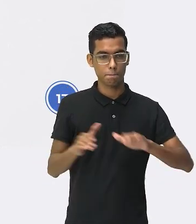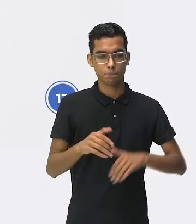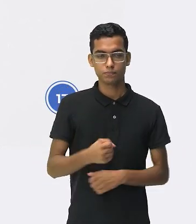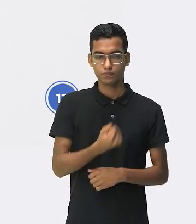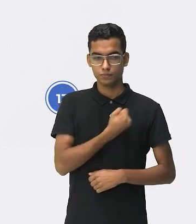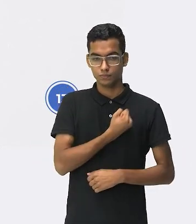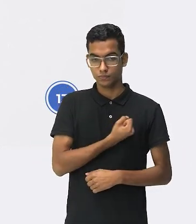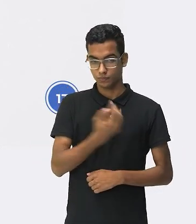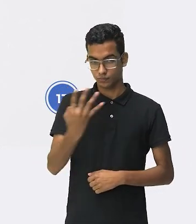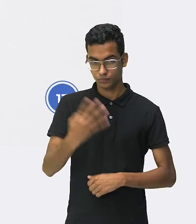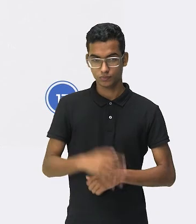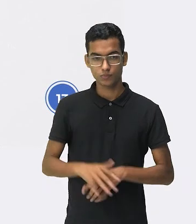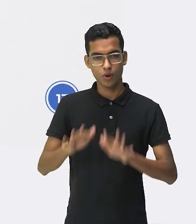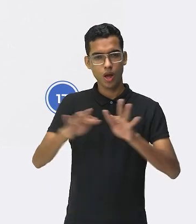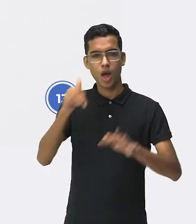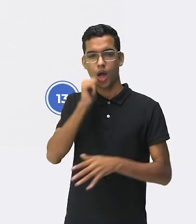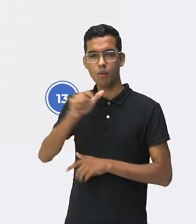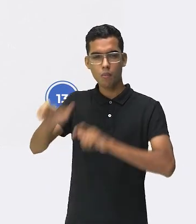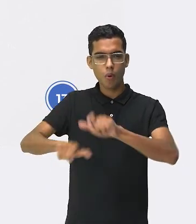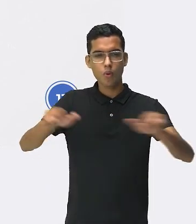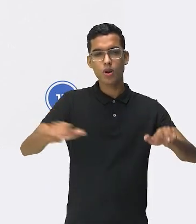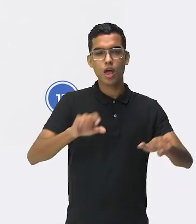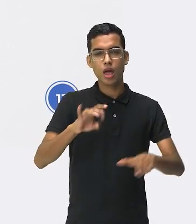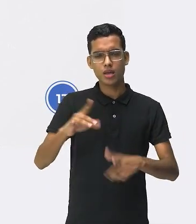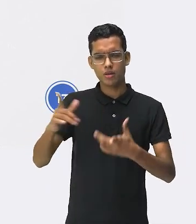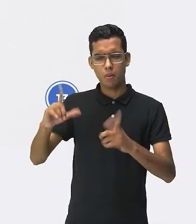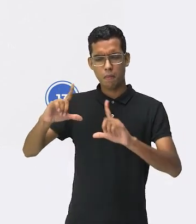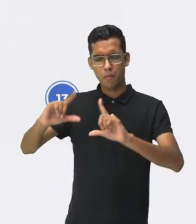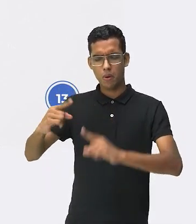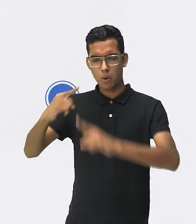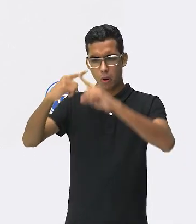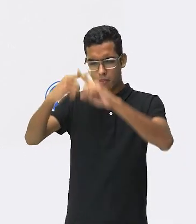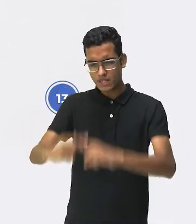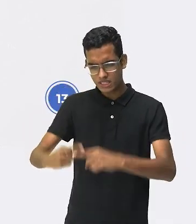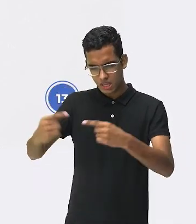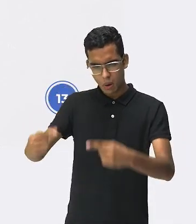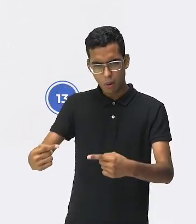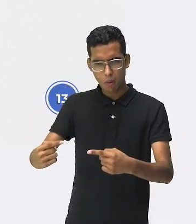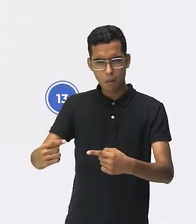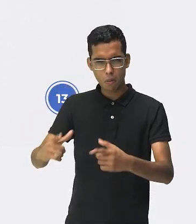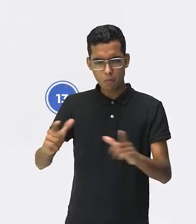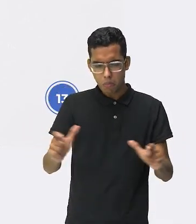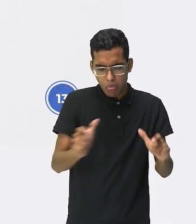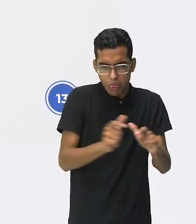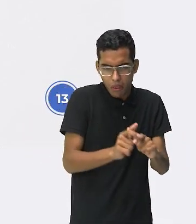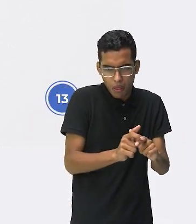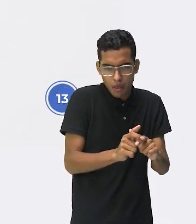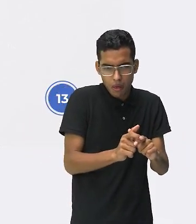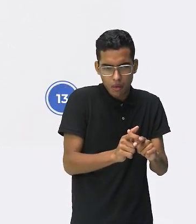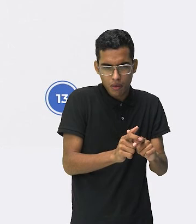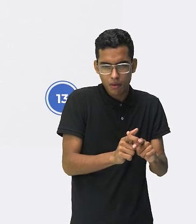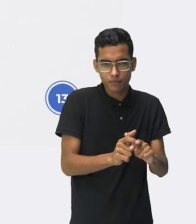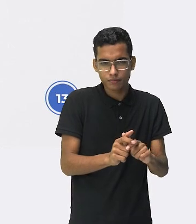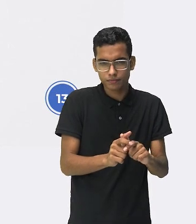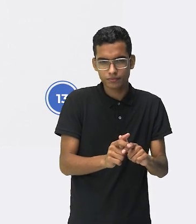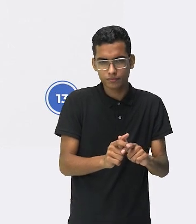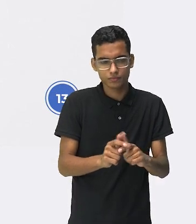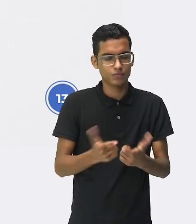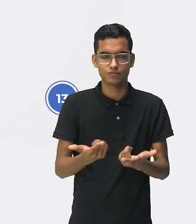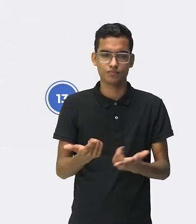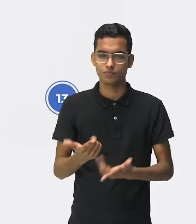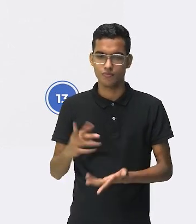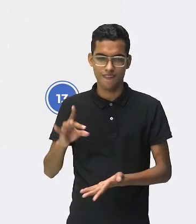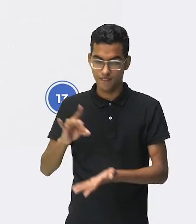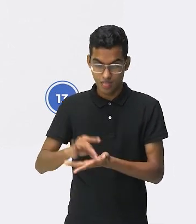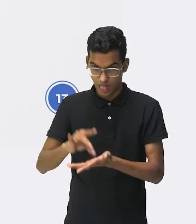modalidades esportivas, sobretudo naquelas envolvendo força. A gente sabe que isso aqui também não é verdade. Nós somos competitivas